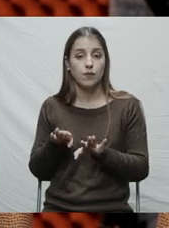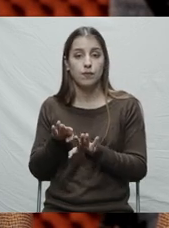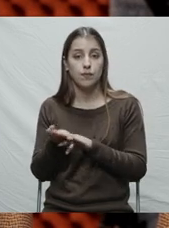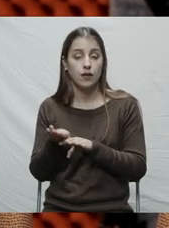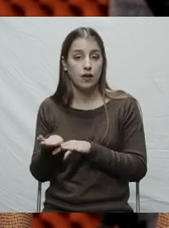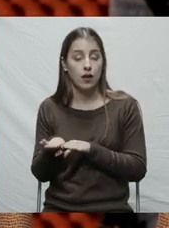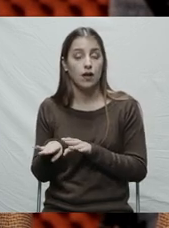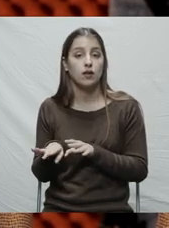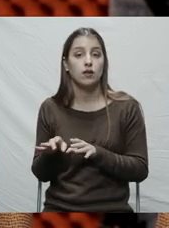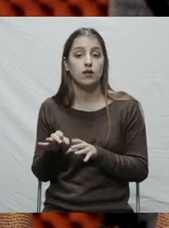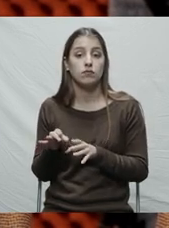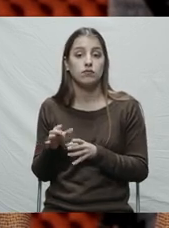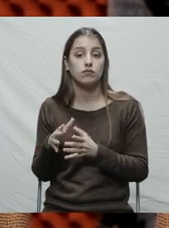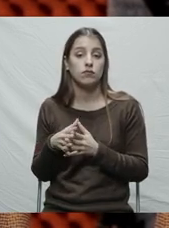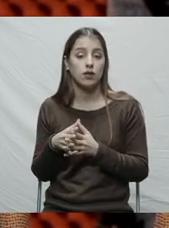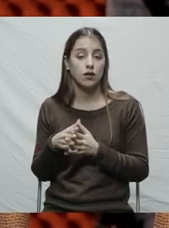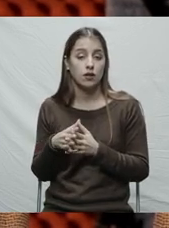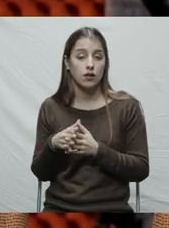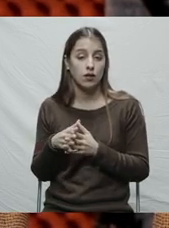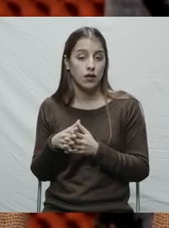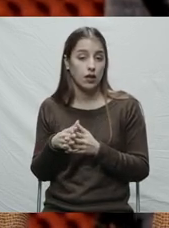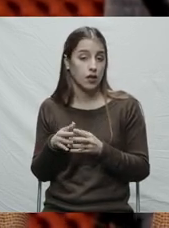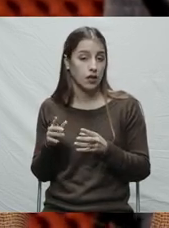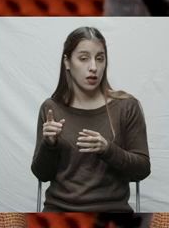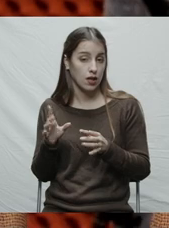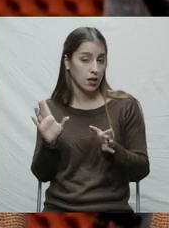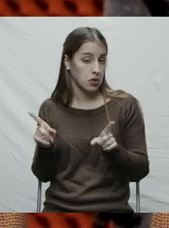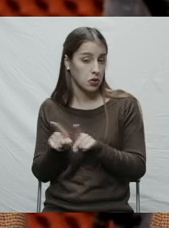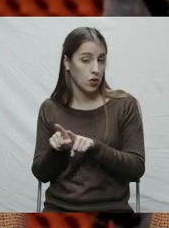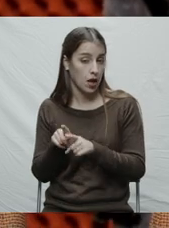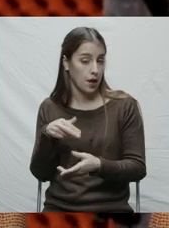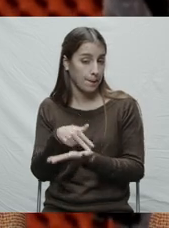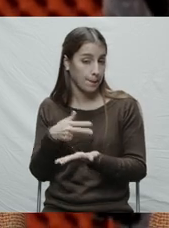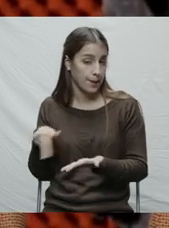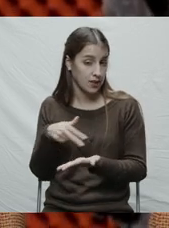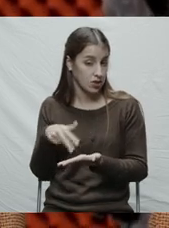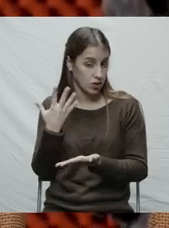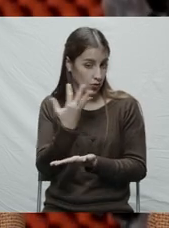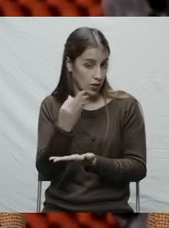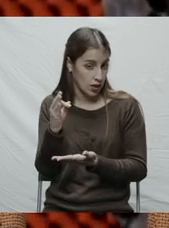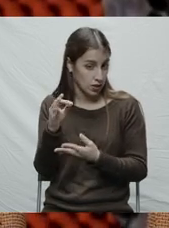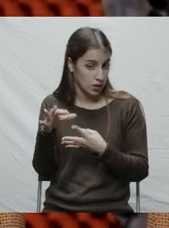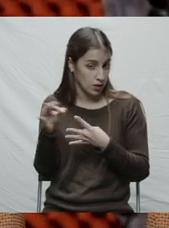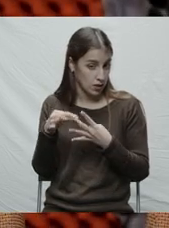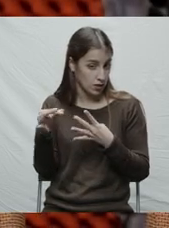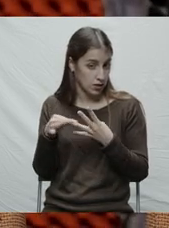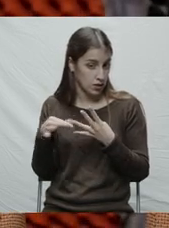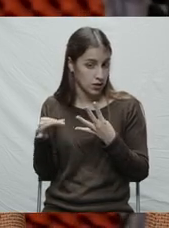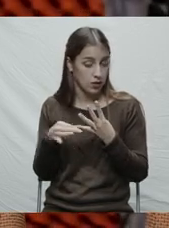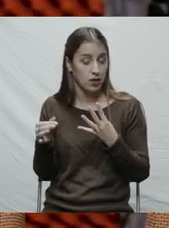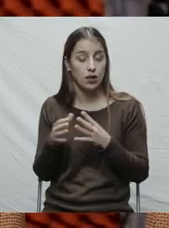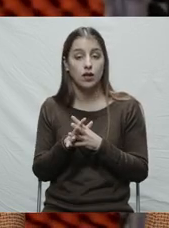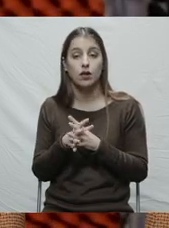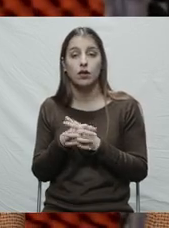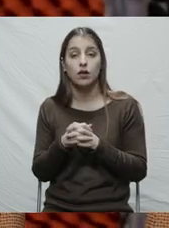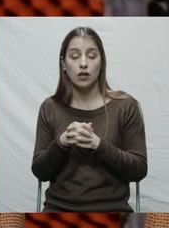que o Grotowski criou, Le Plastique, Le Corporel e coisas do Etienne de Carreau, ou seja, pegar nisso e reverter aquilo para um